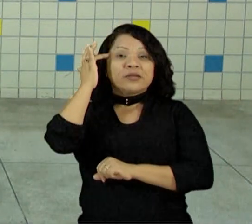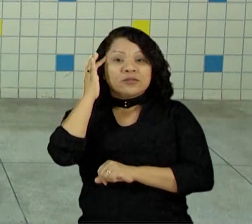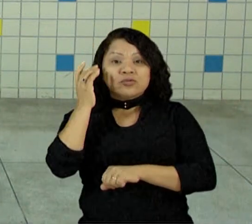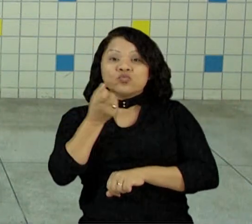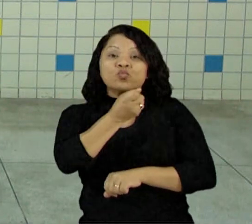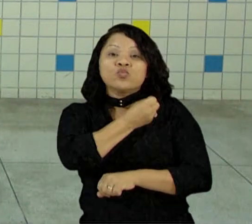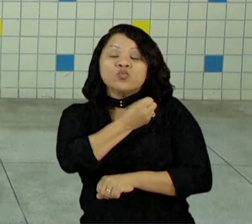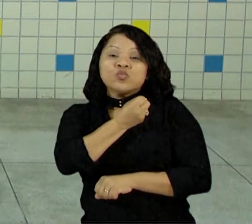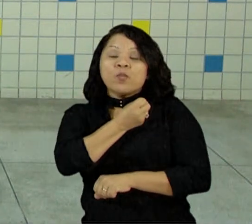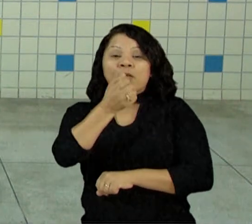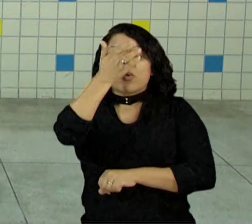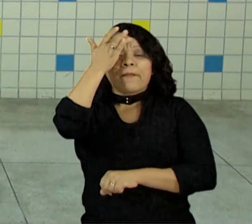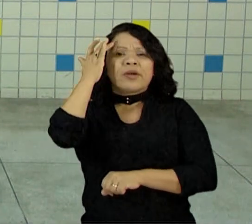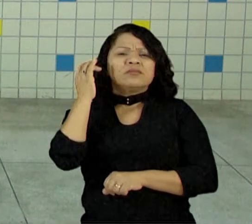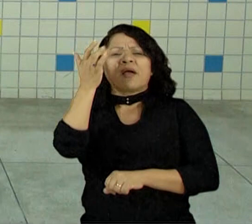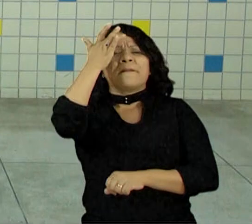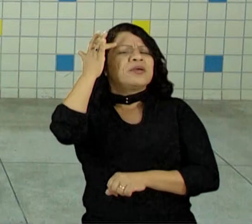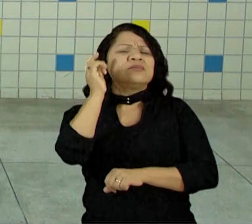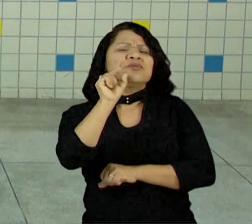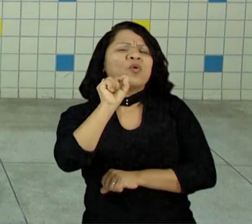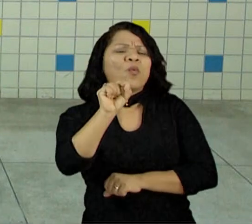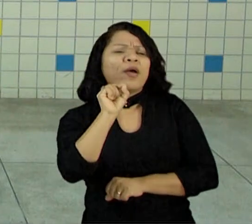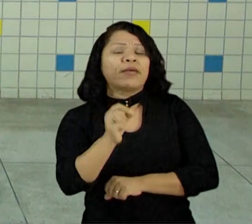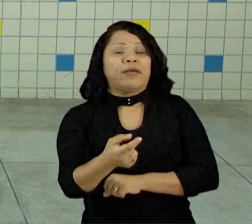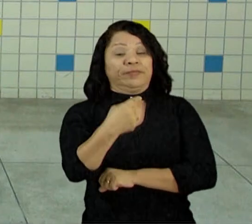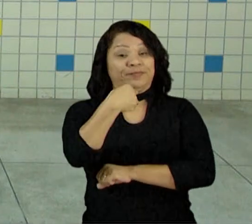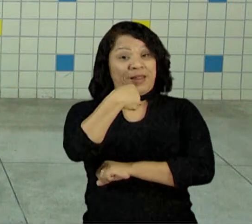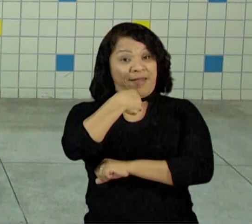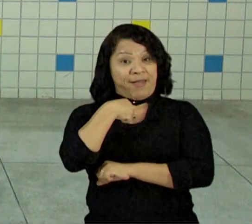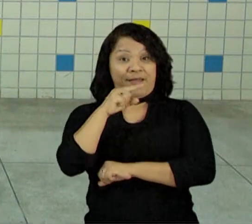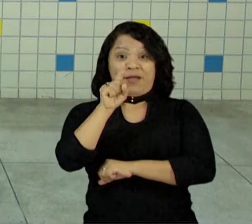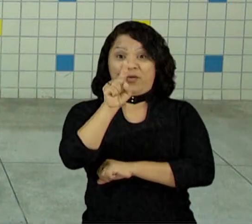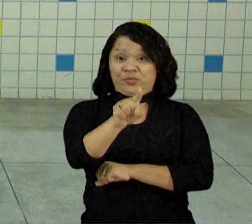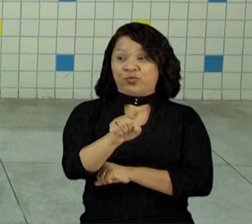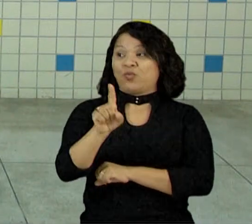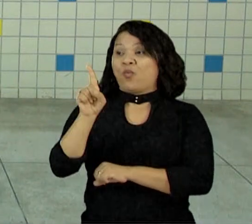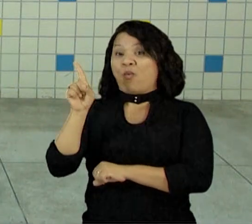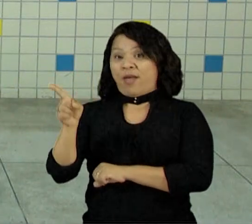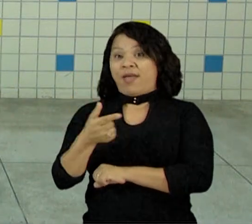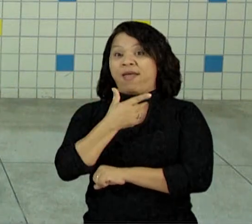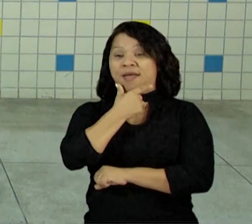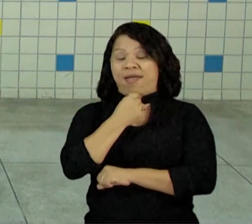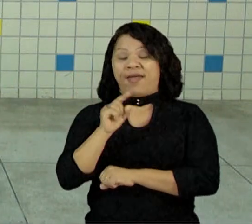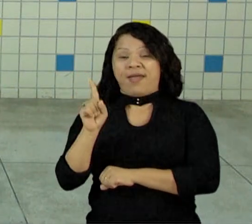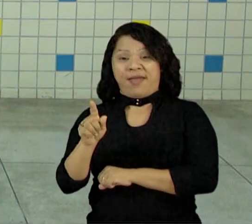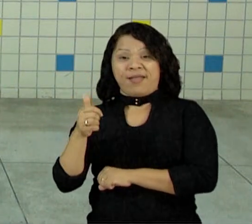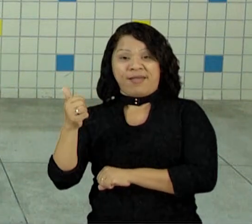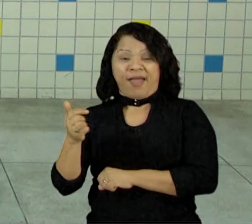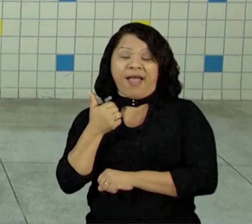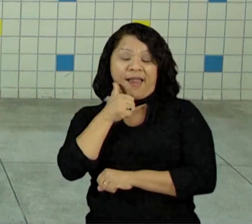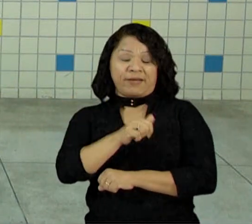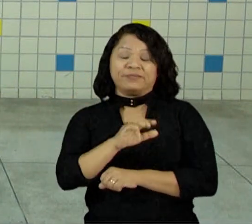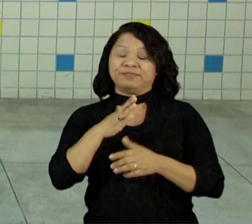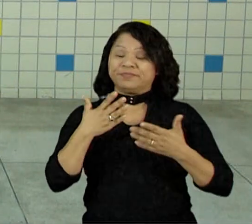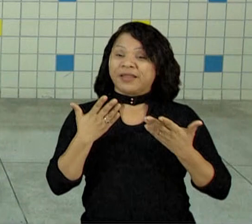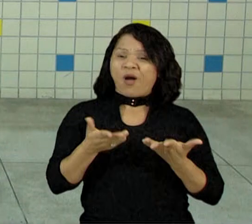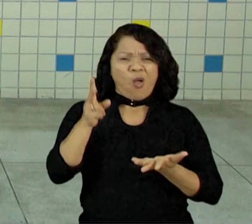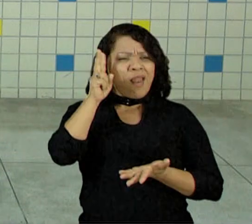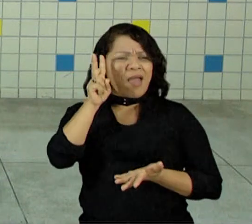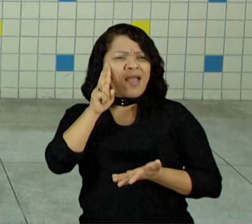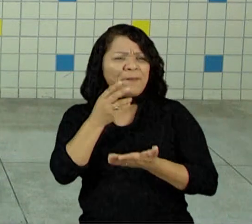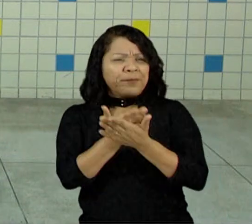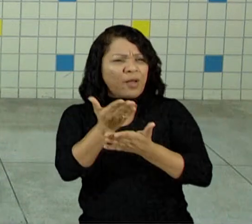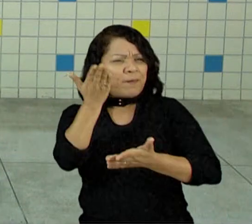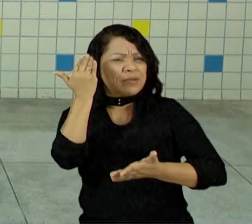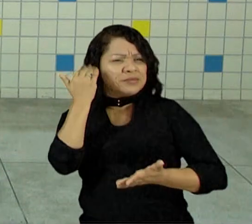Quem é a pessoa? Eu, tu, ele, ela. Lembra da aula passada? E quem é o